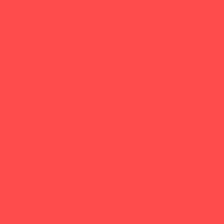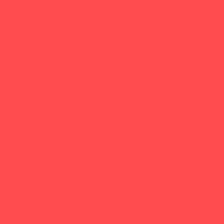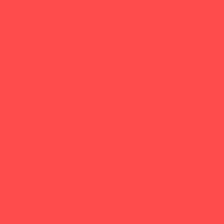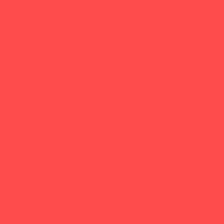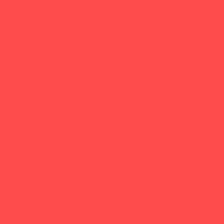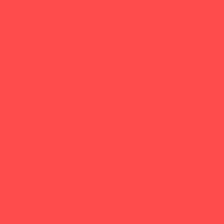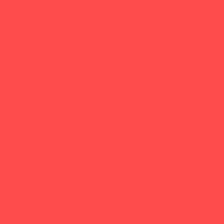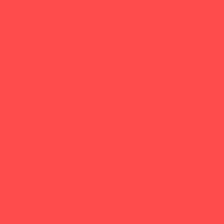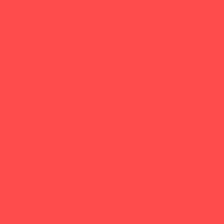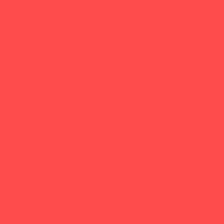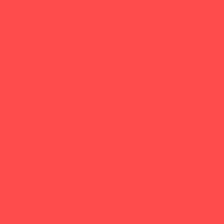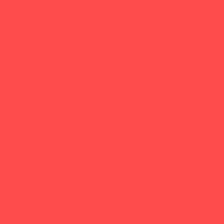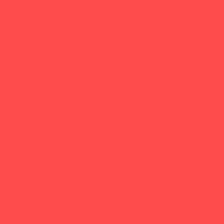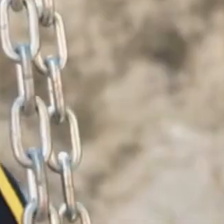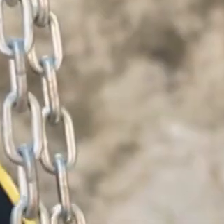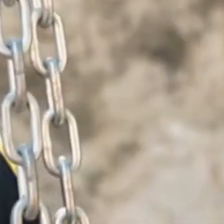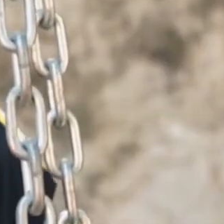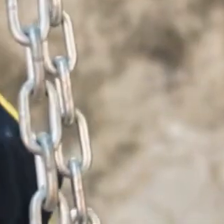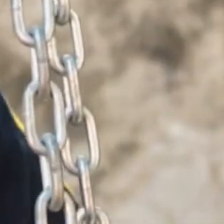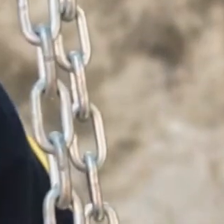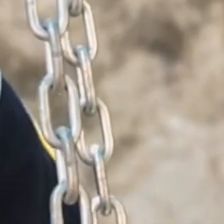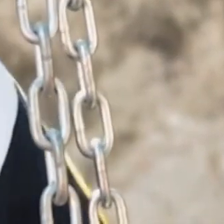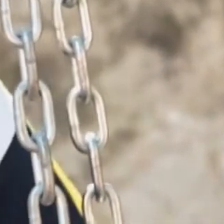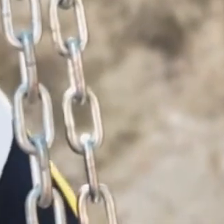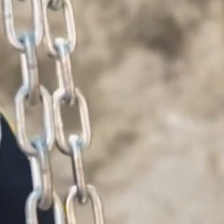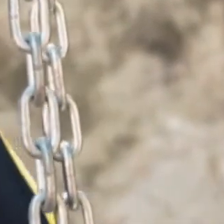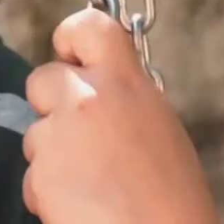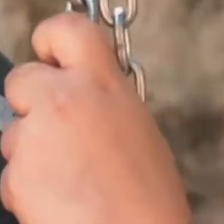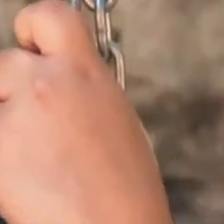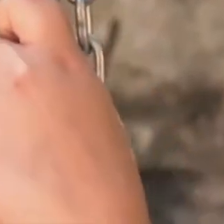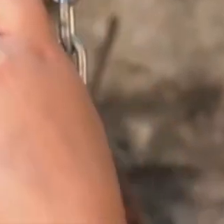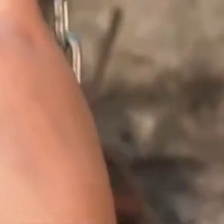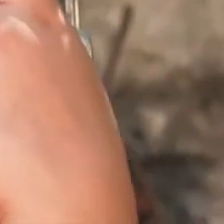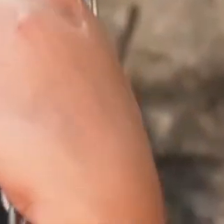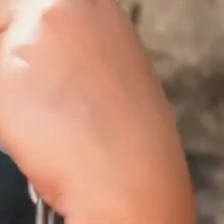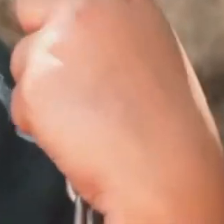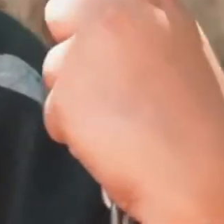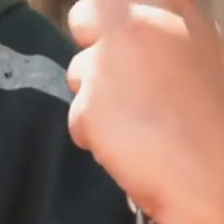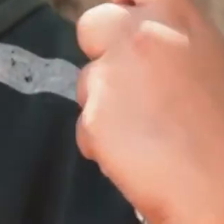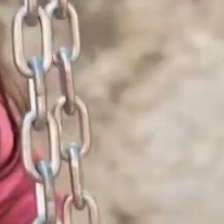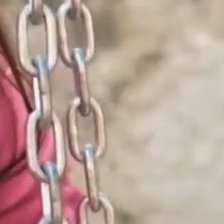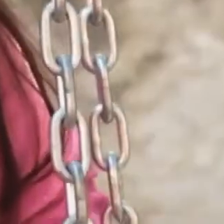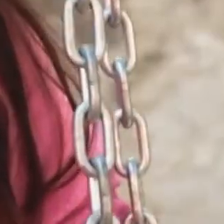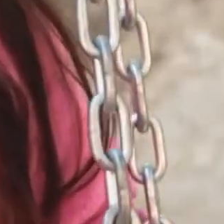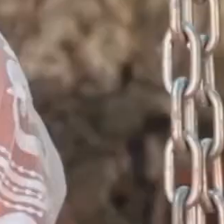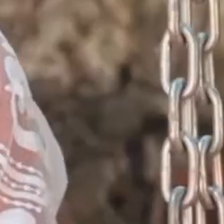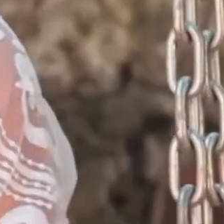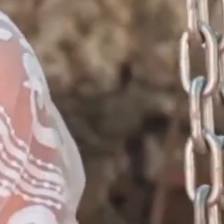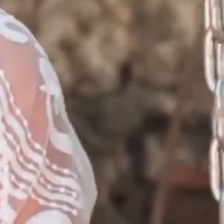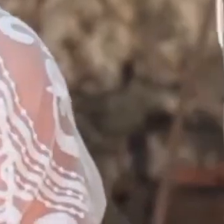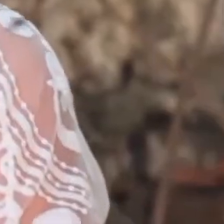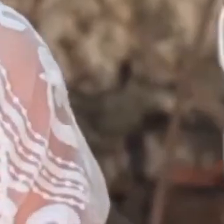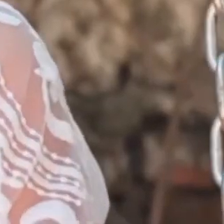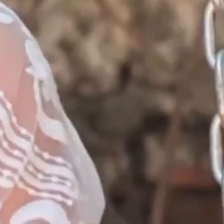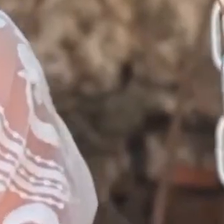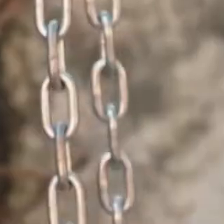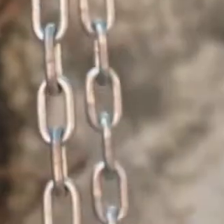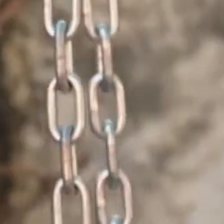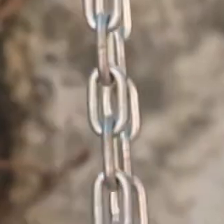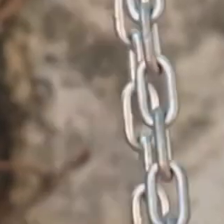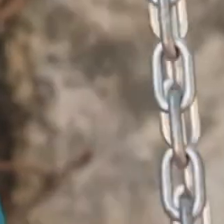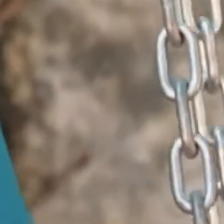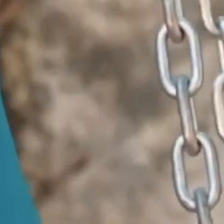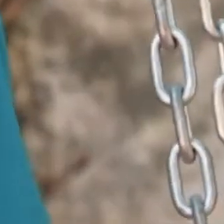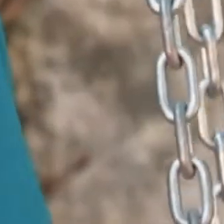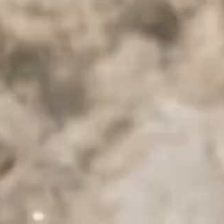Para você, o que é o amor? Coração. Quando gosta de uma pessoa. É paz.